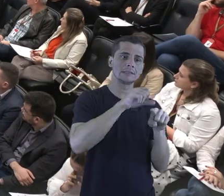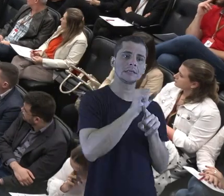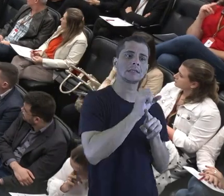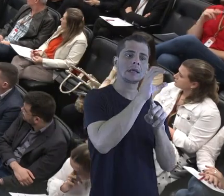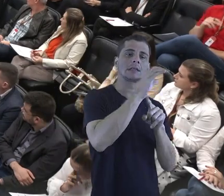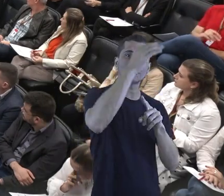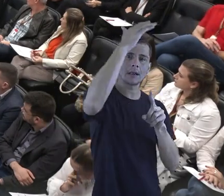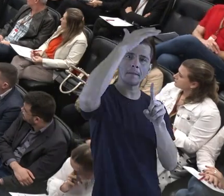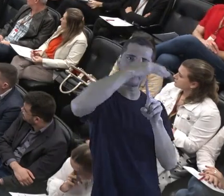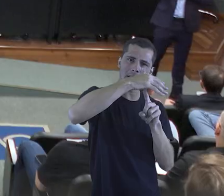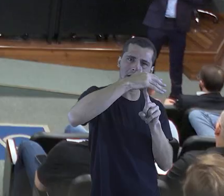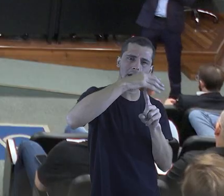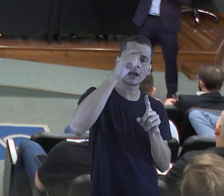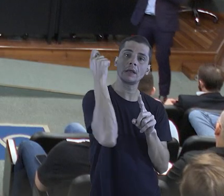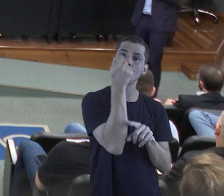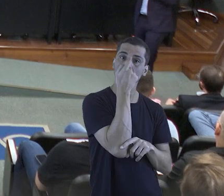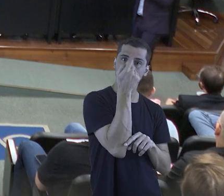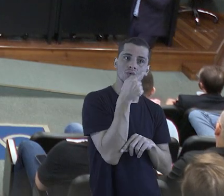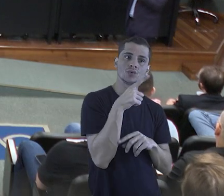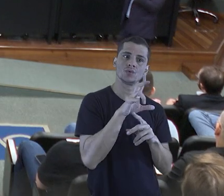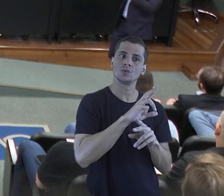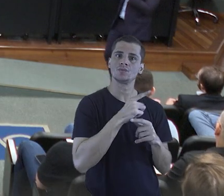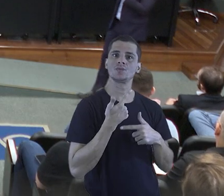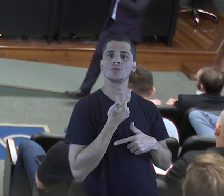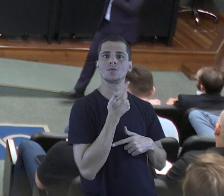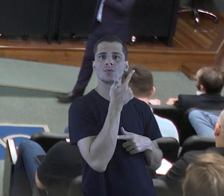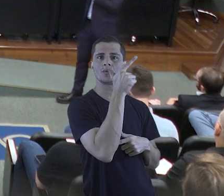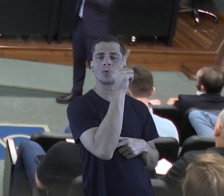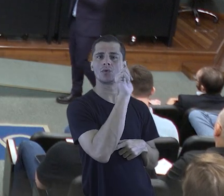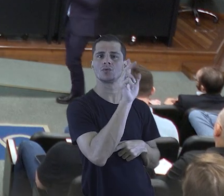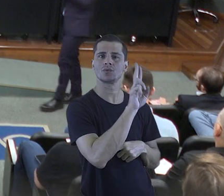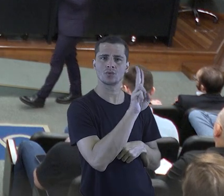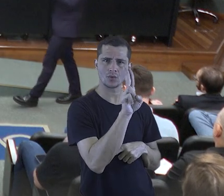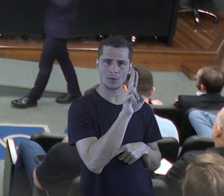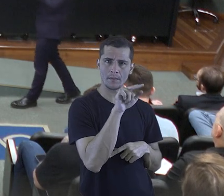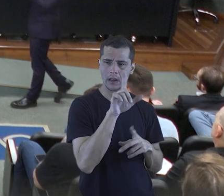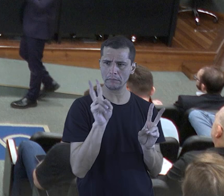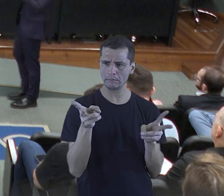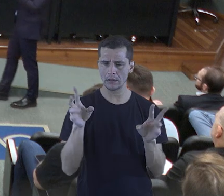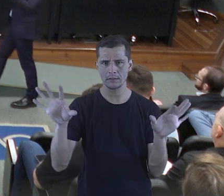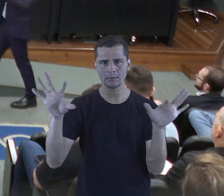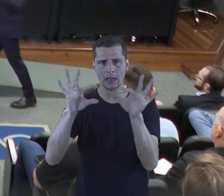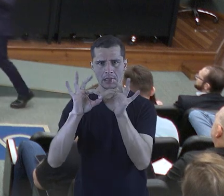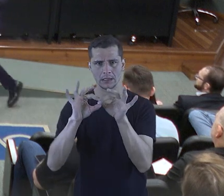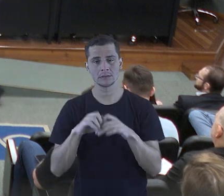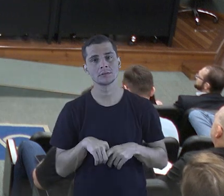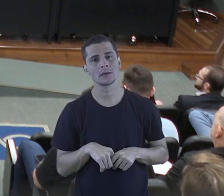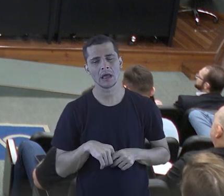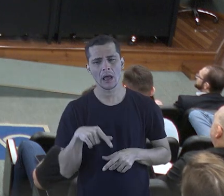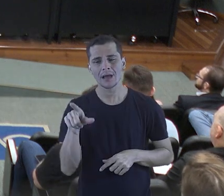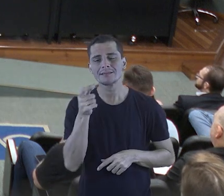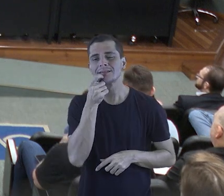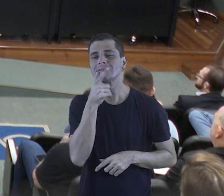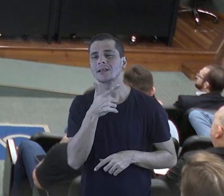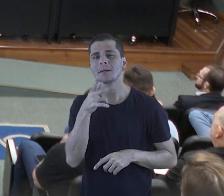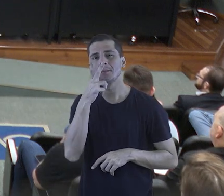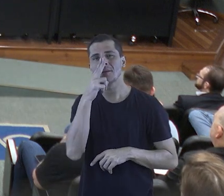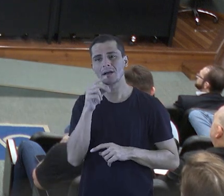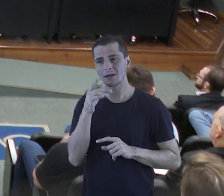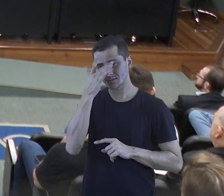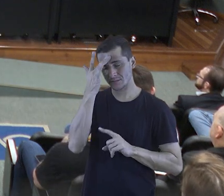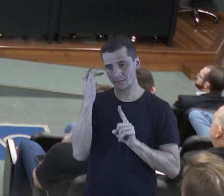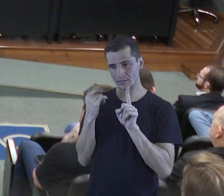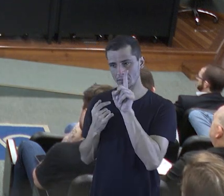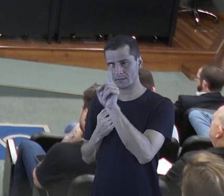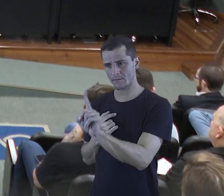Do centro-oeste para cima tem um nome, aqui no sul tem outro nome. Então, Santa Catarina, Paraná e Rio Grande do Sul tem outro nome. Entrei